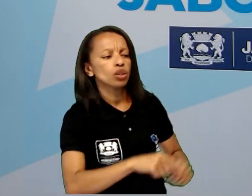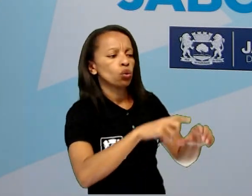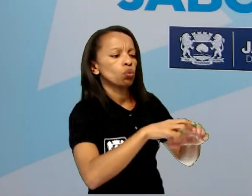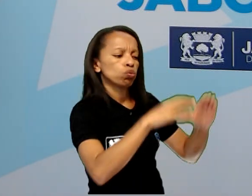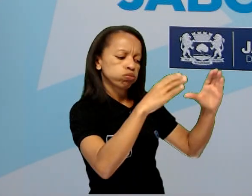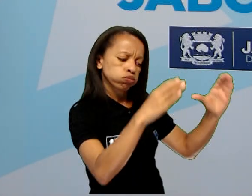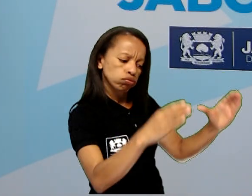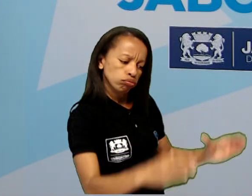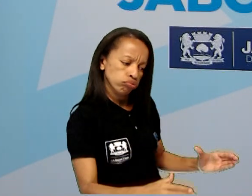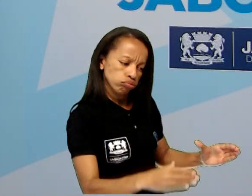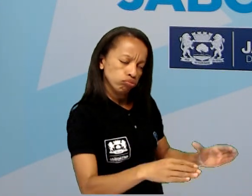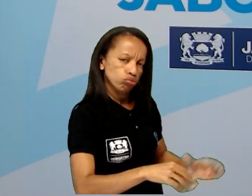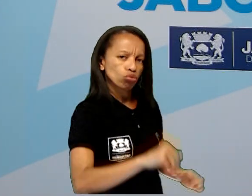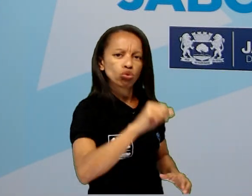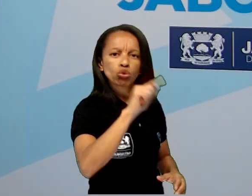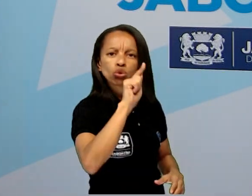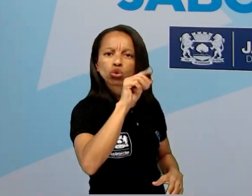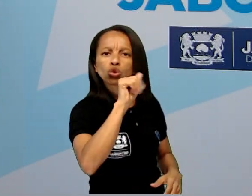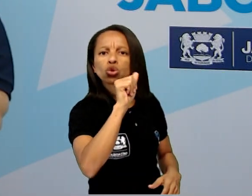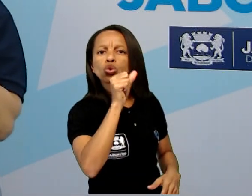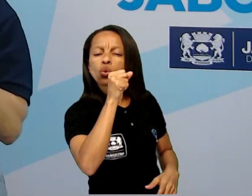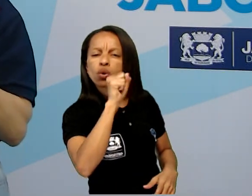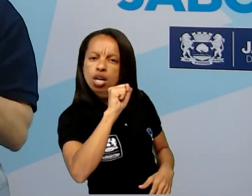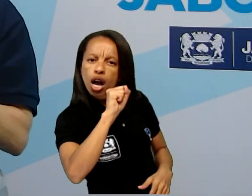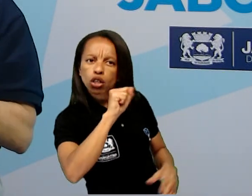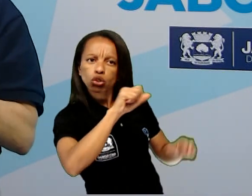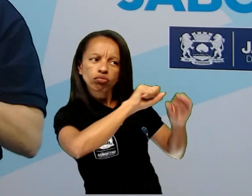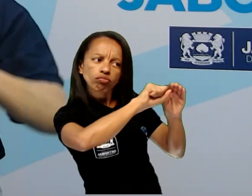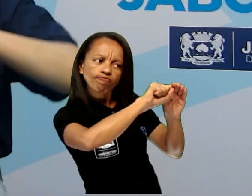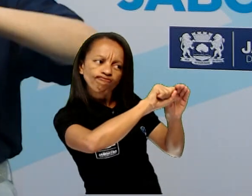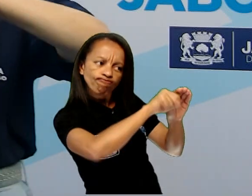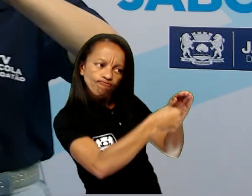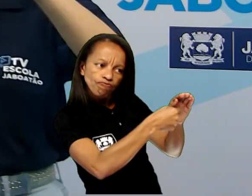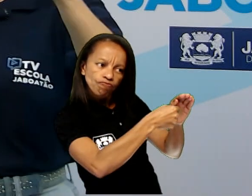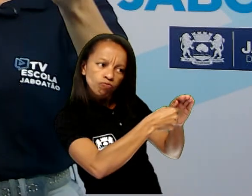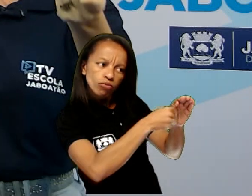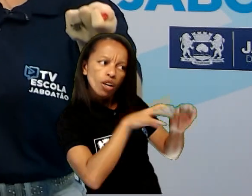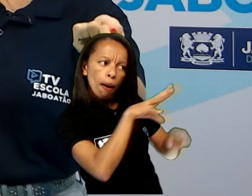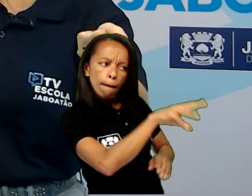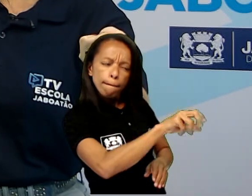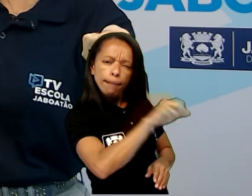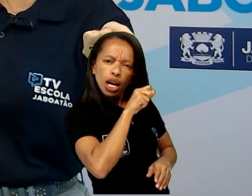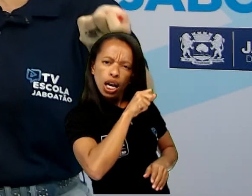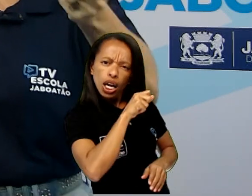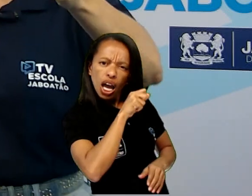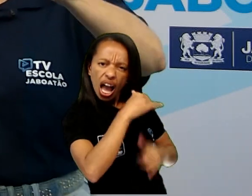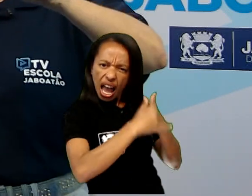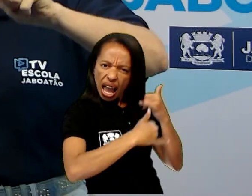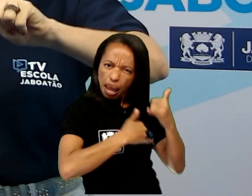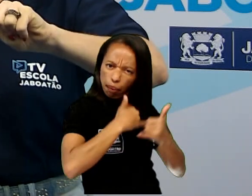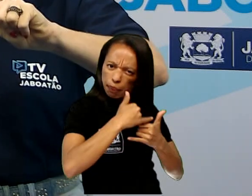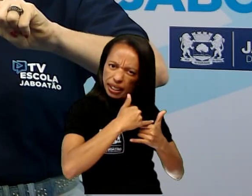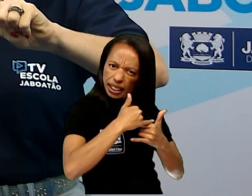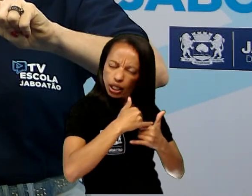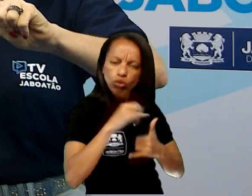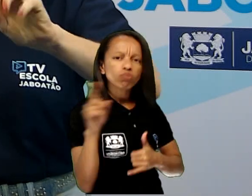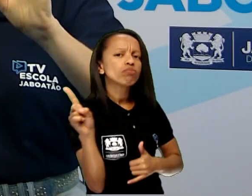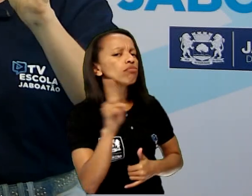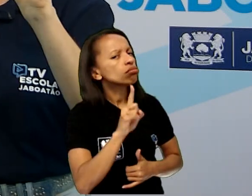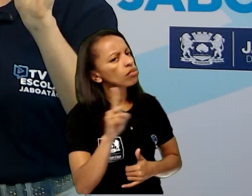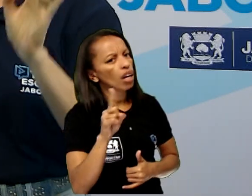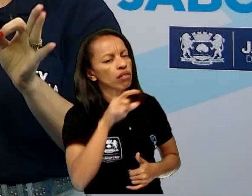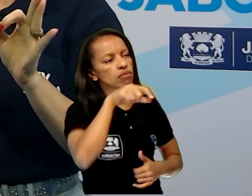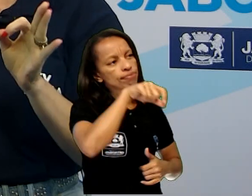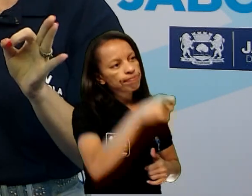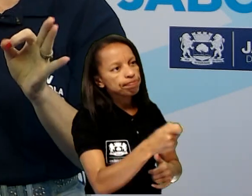não pode mexer nisso aqui. Isso aqui não é um brinquedo para você ficar ligando e desligando, tá?